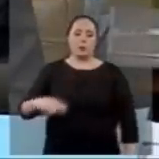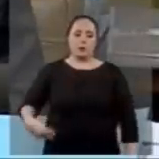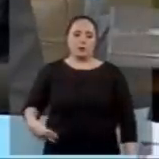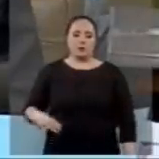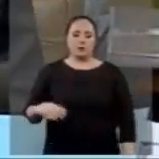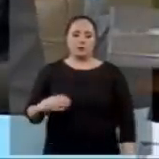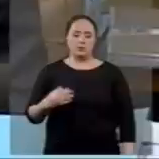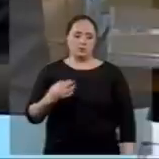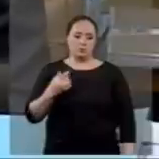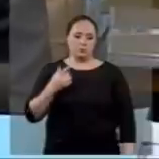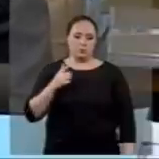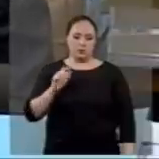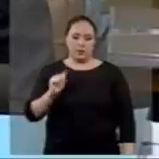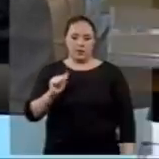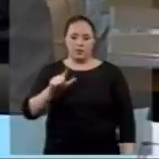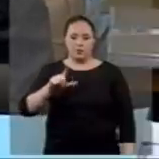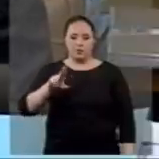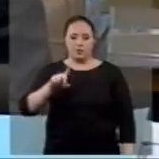Orozinho Bondonato,